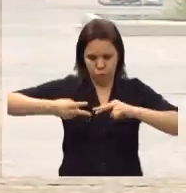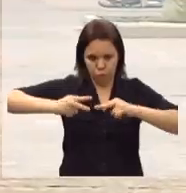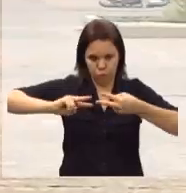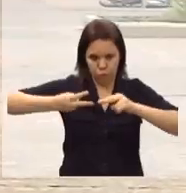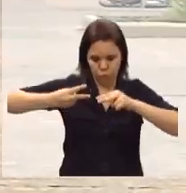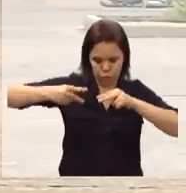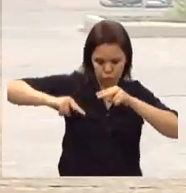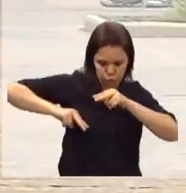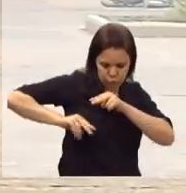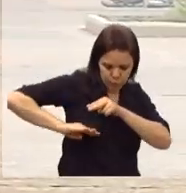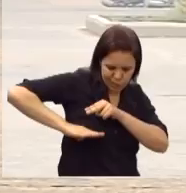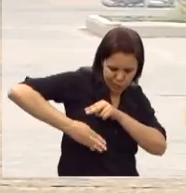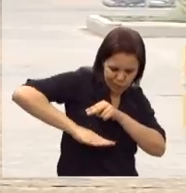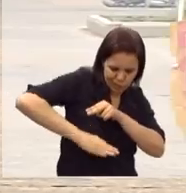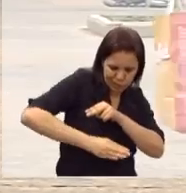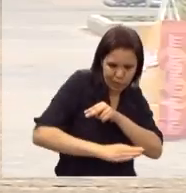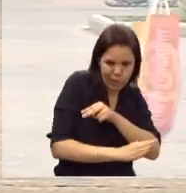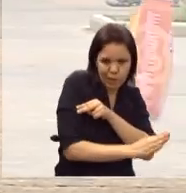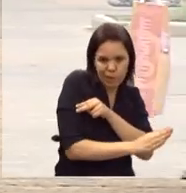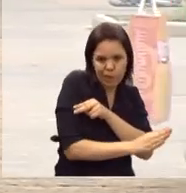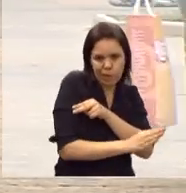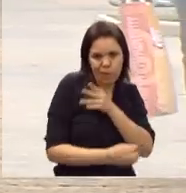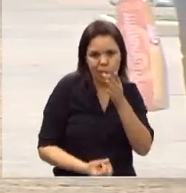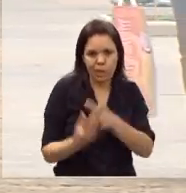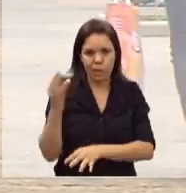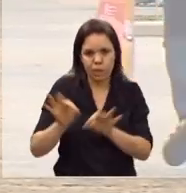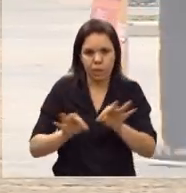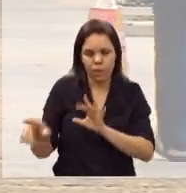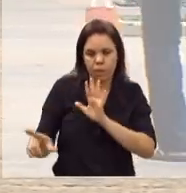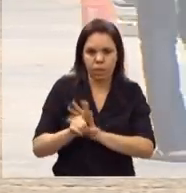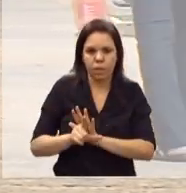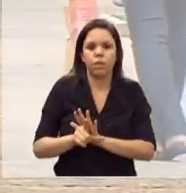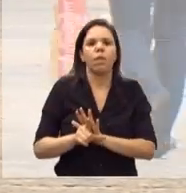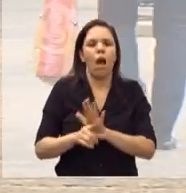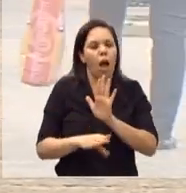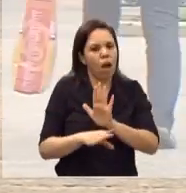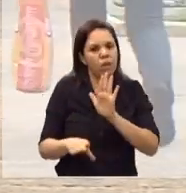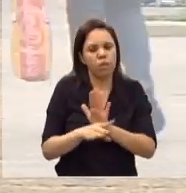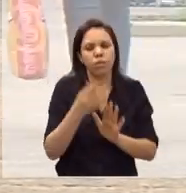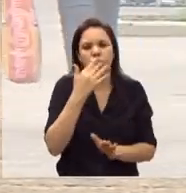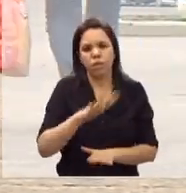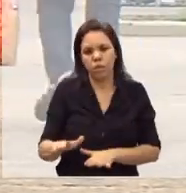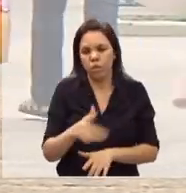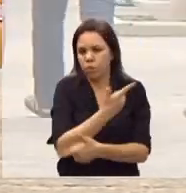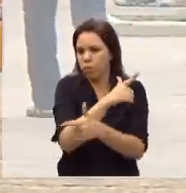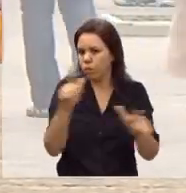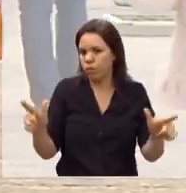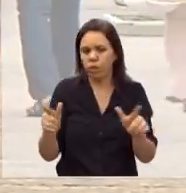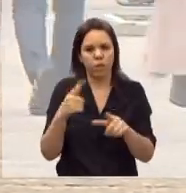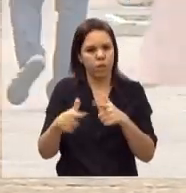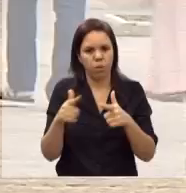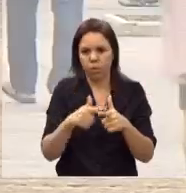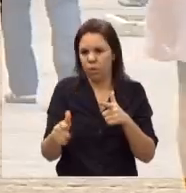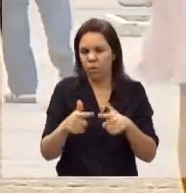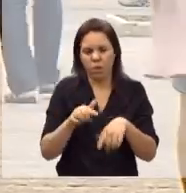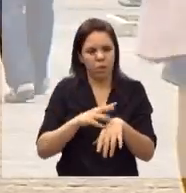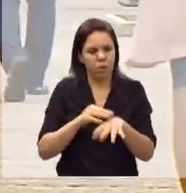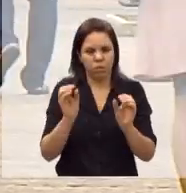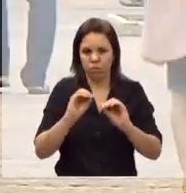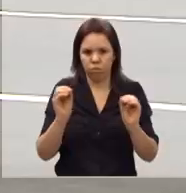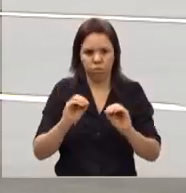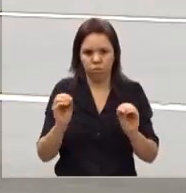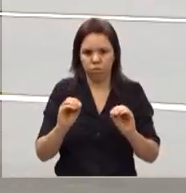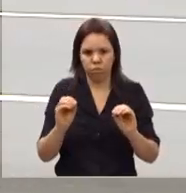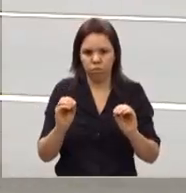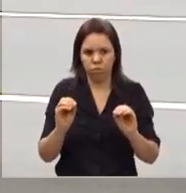ônibus. Então, nós criamos essa lei visando dar dignidade à criança, para que não houvesse problema de se machucar e tudo